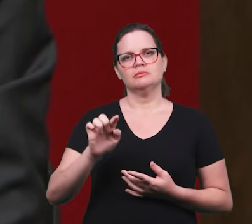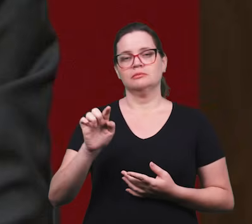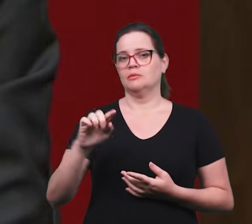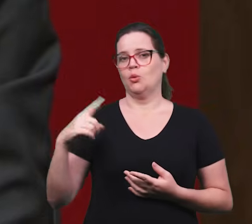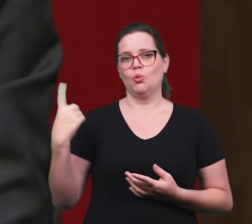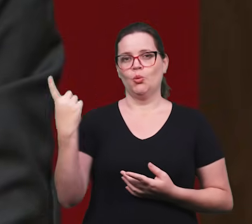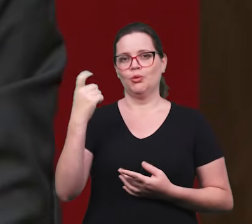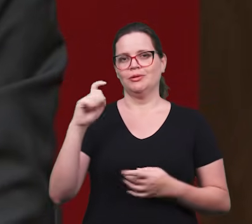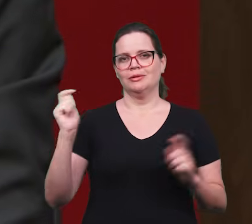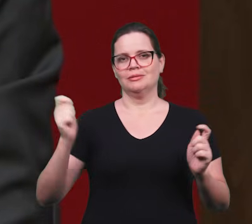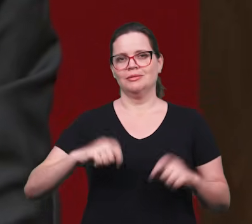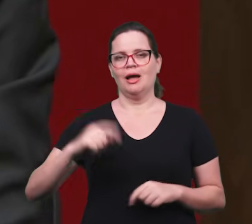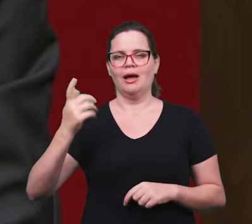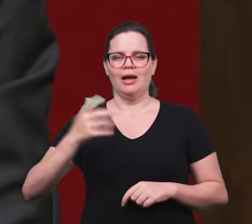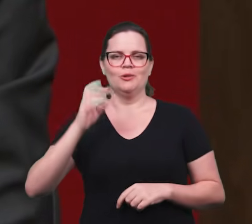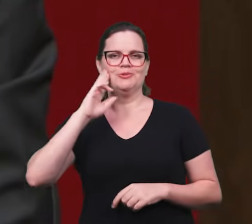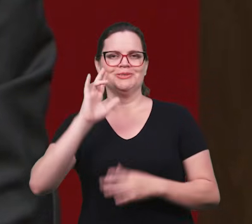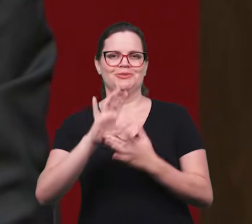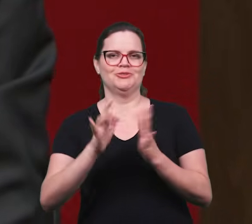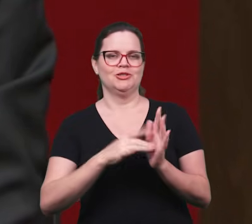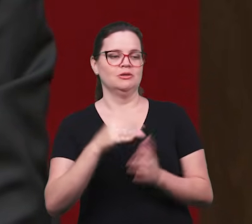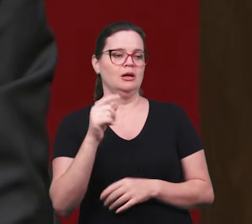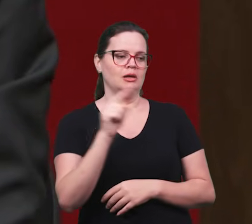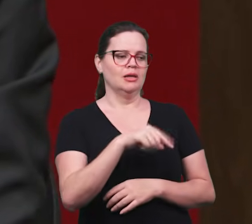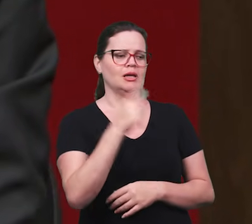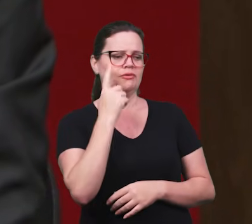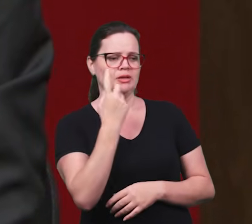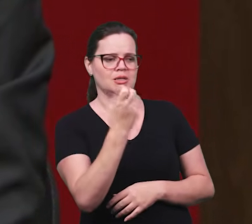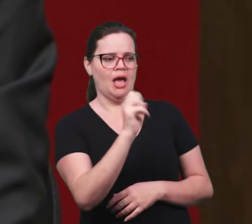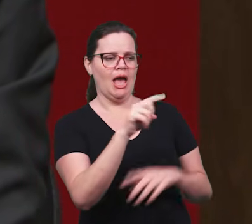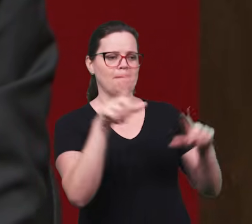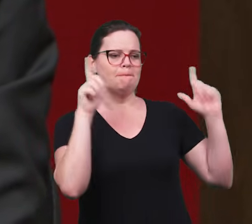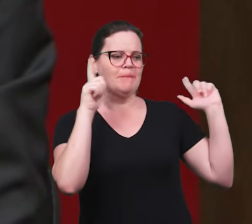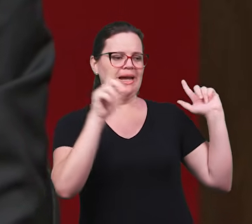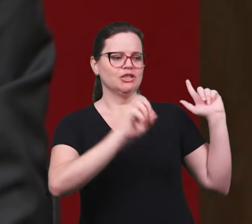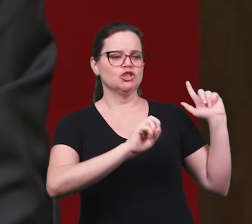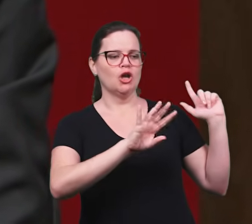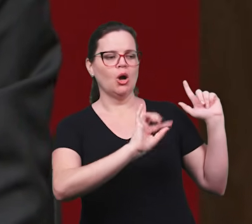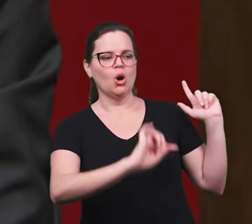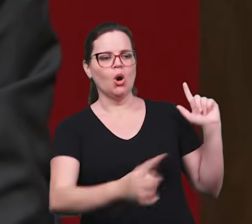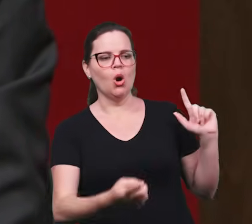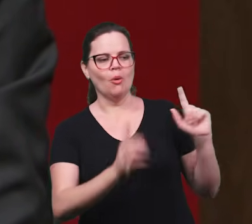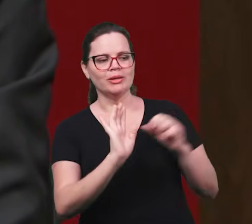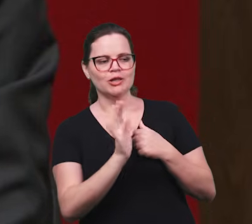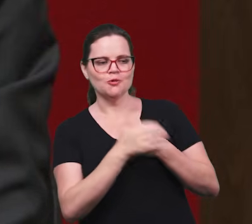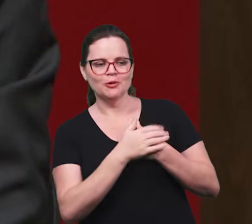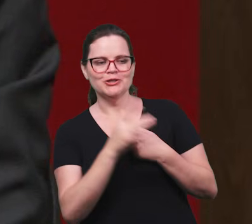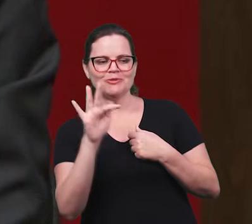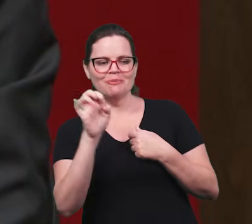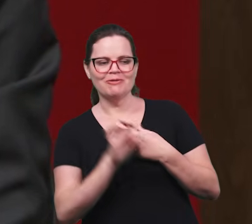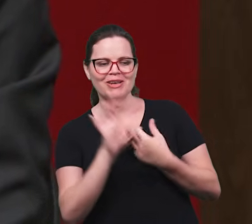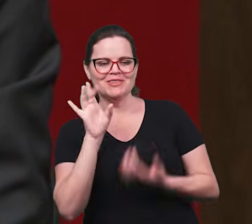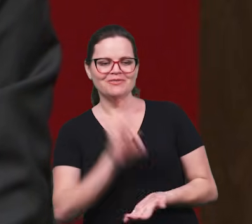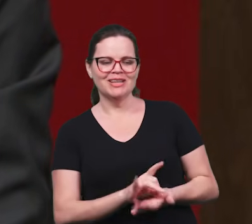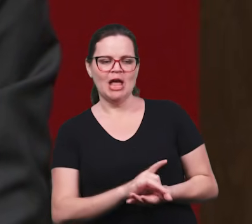se é simplesmente uma árvore frondosa ou se há uma semente pequena que não tem aparência, mas que representa uma